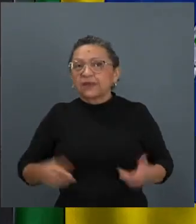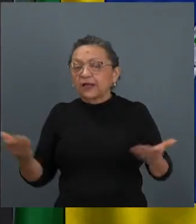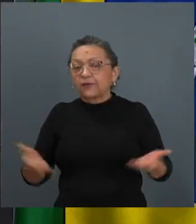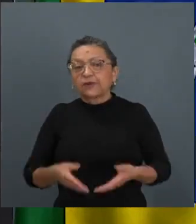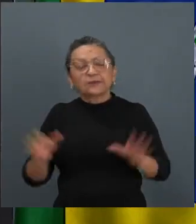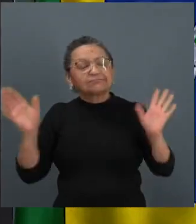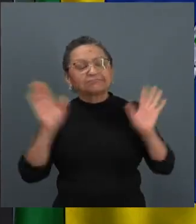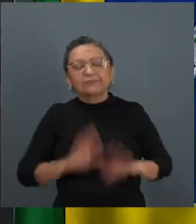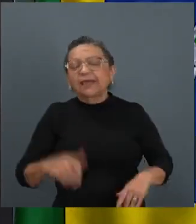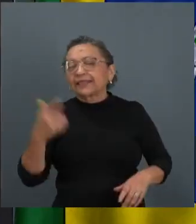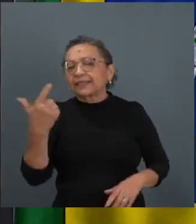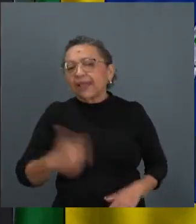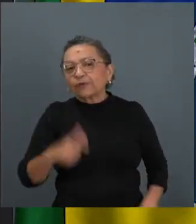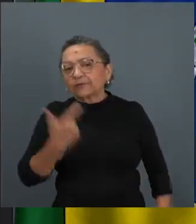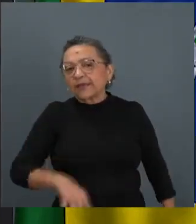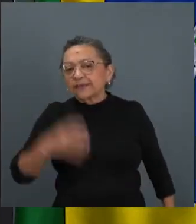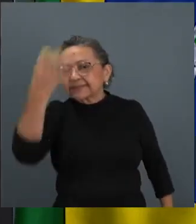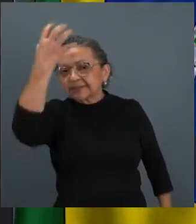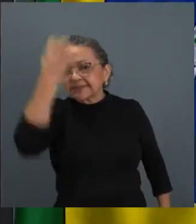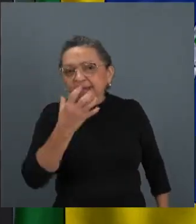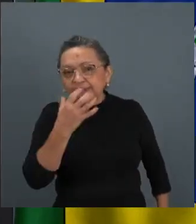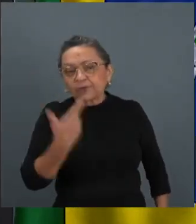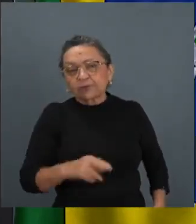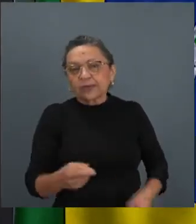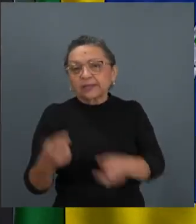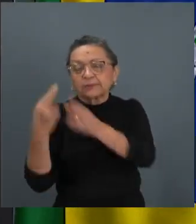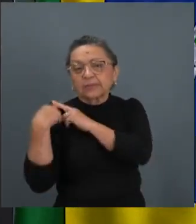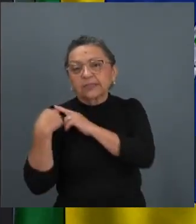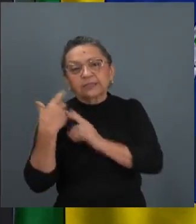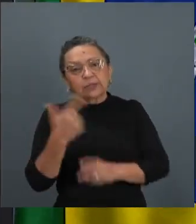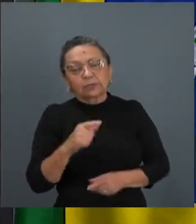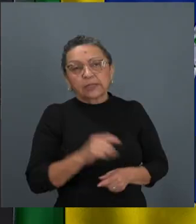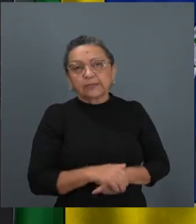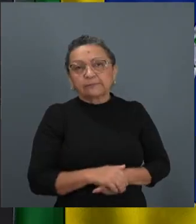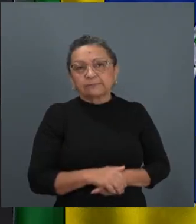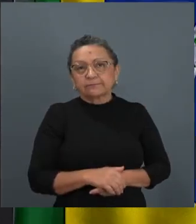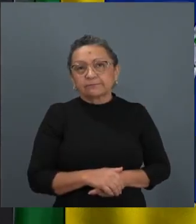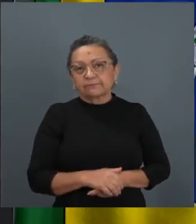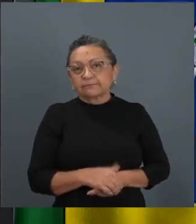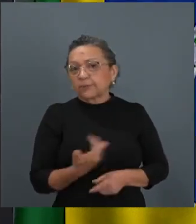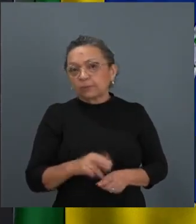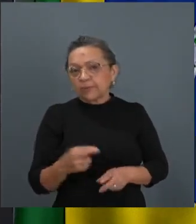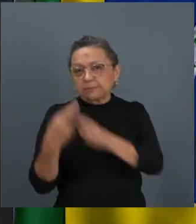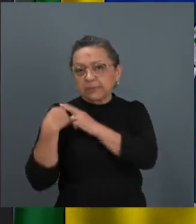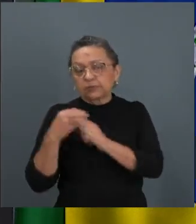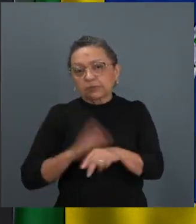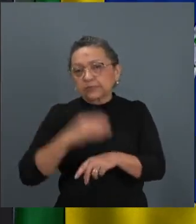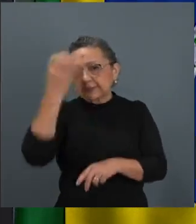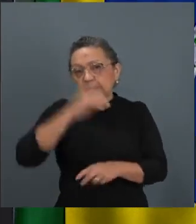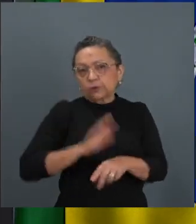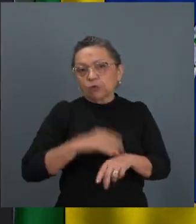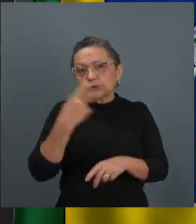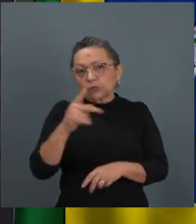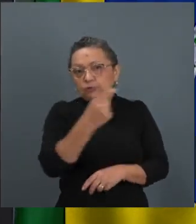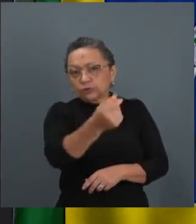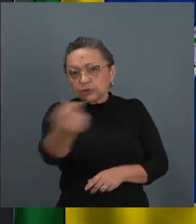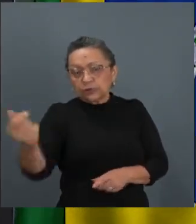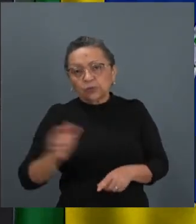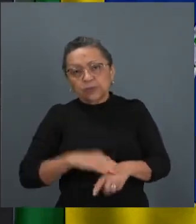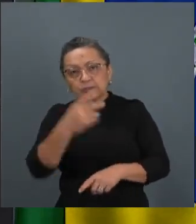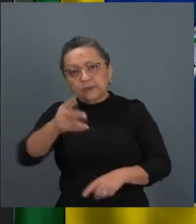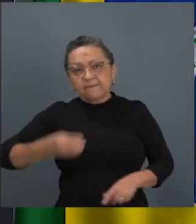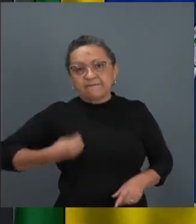tem seriedade com as contas públicas, não tem seriedade com o seu dinheiro, não tem seriedade com a sua